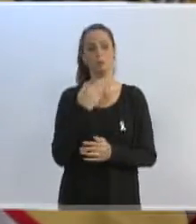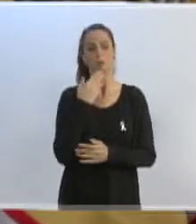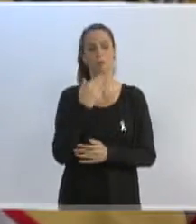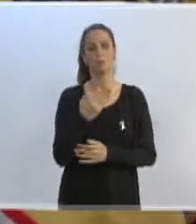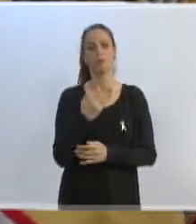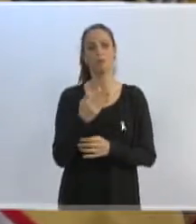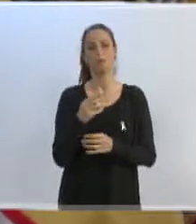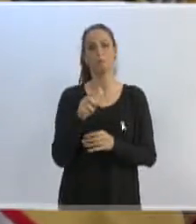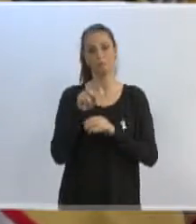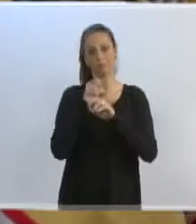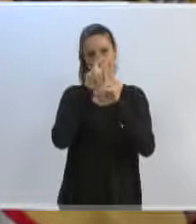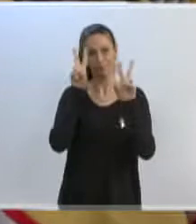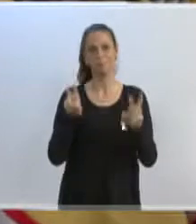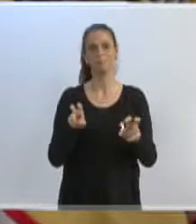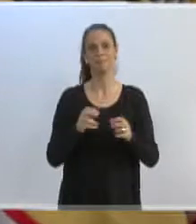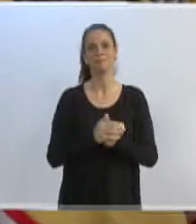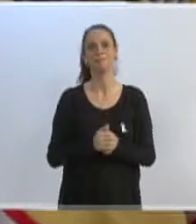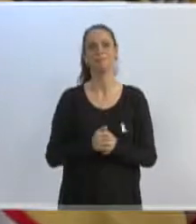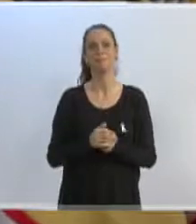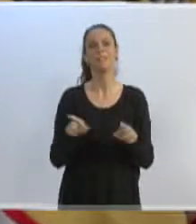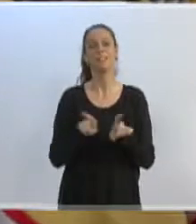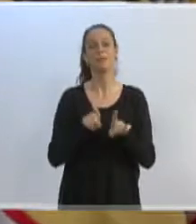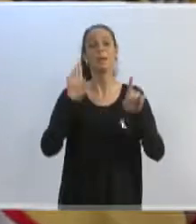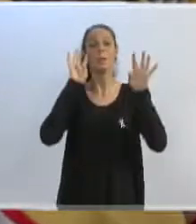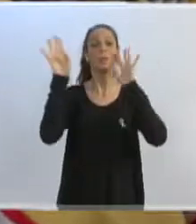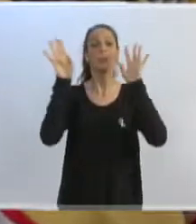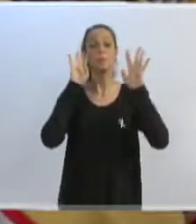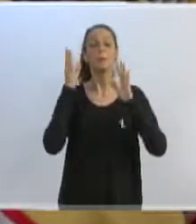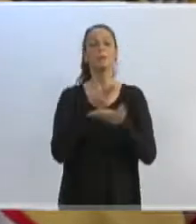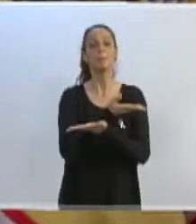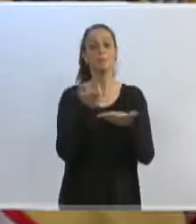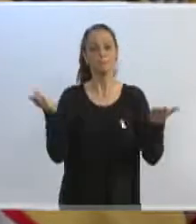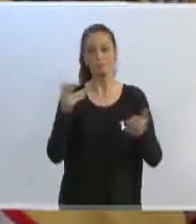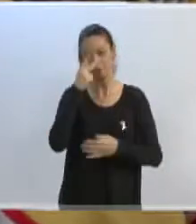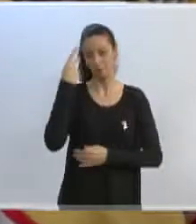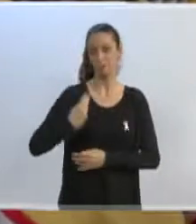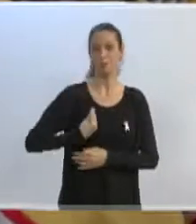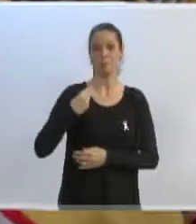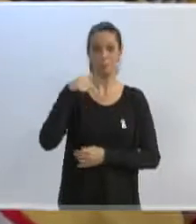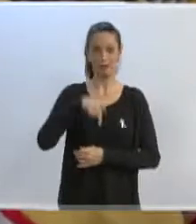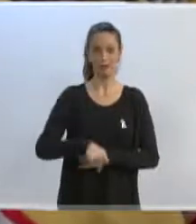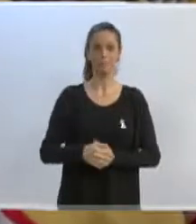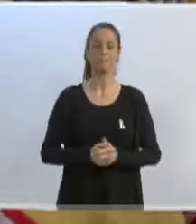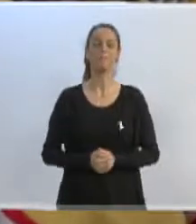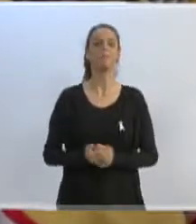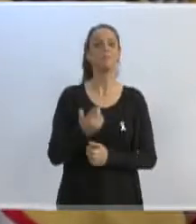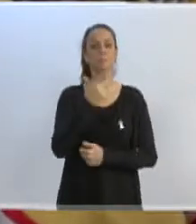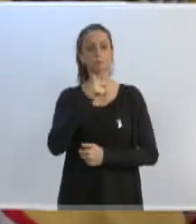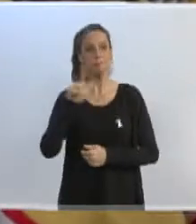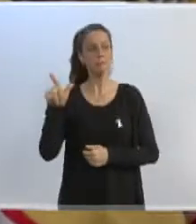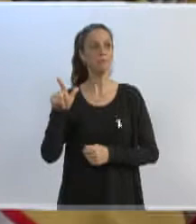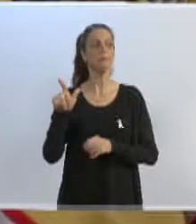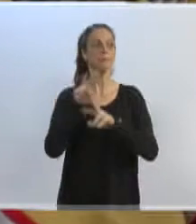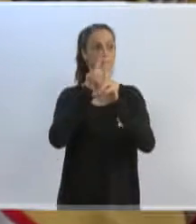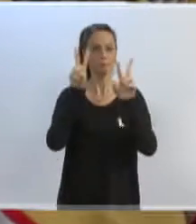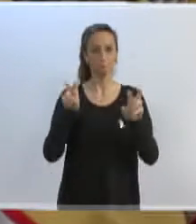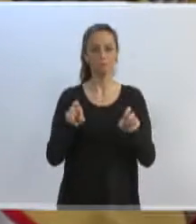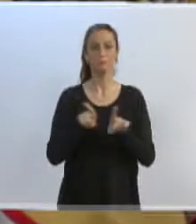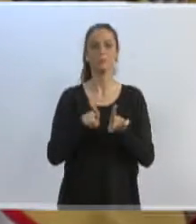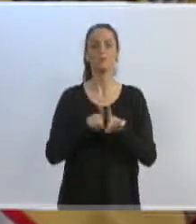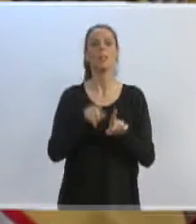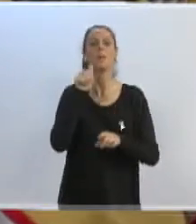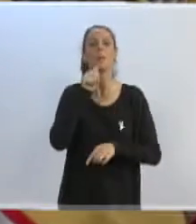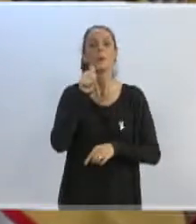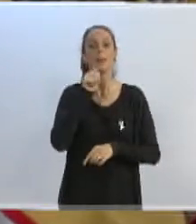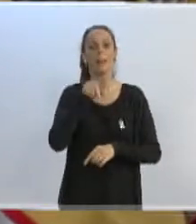ponto, e para promover uma reflexão também dos membros aqui presentes, né? Outra questão que a senhora Maria Helena,